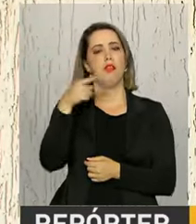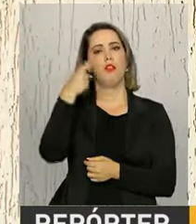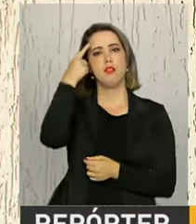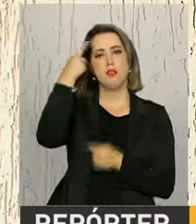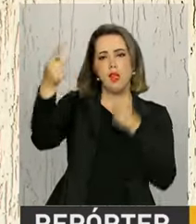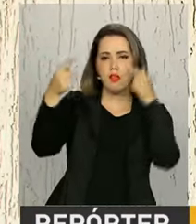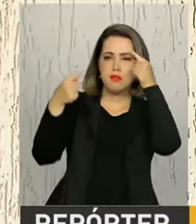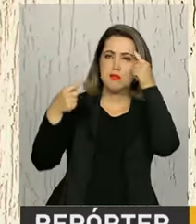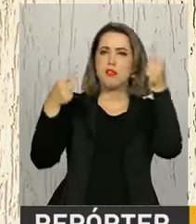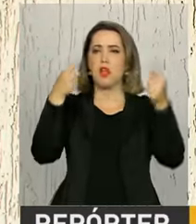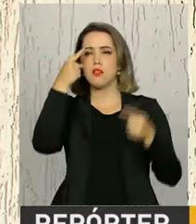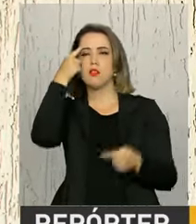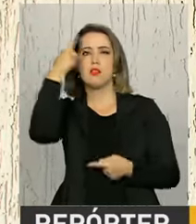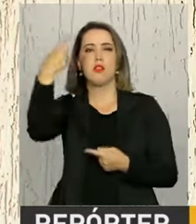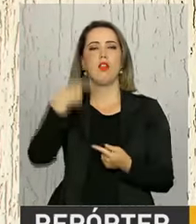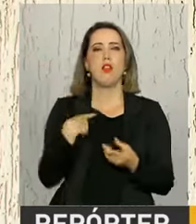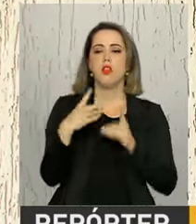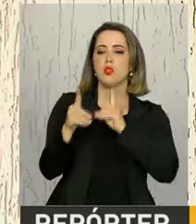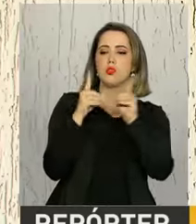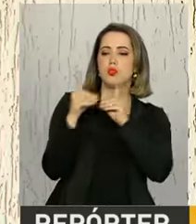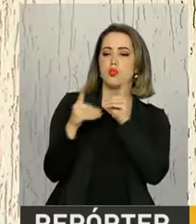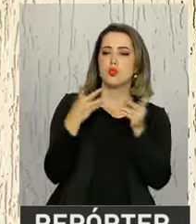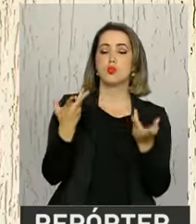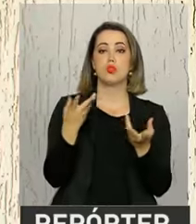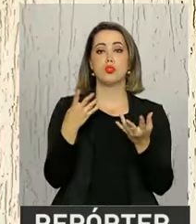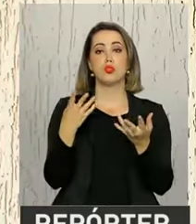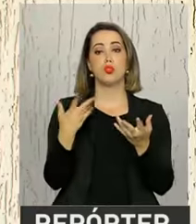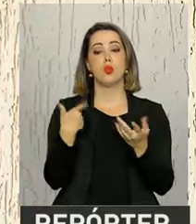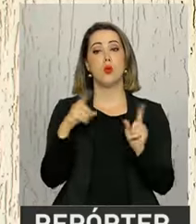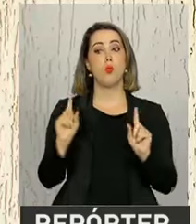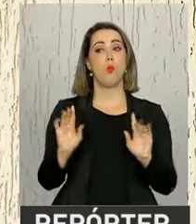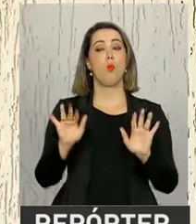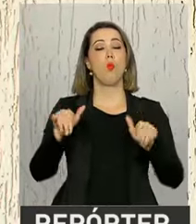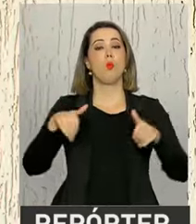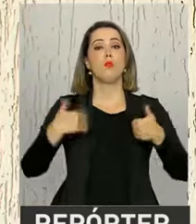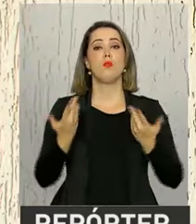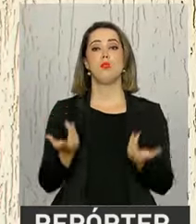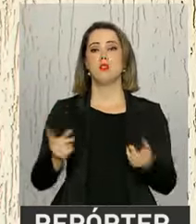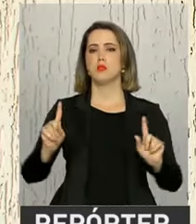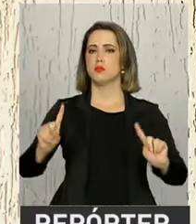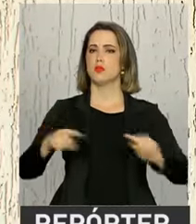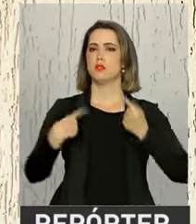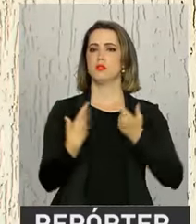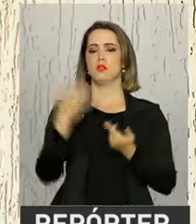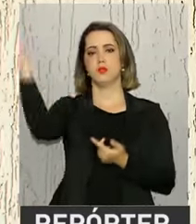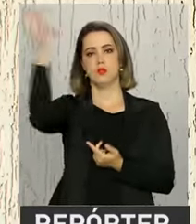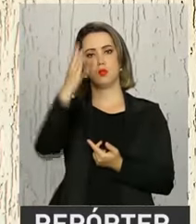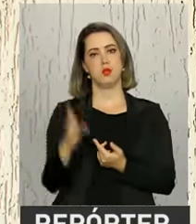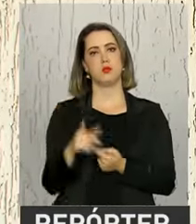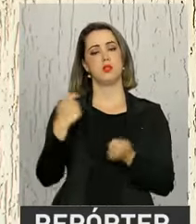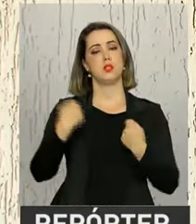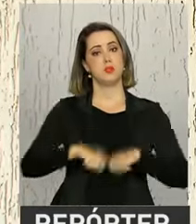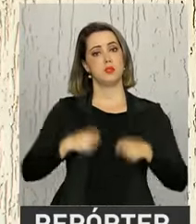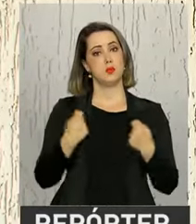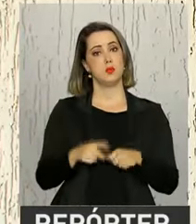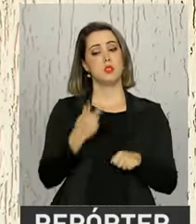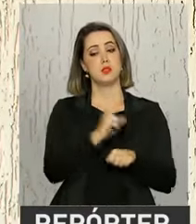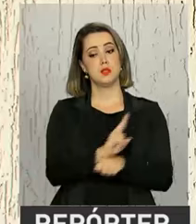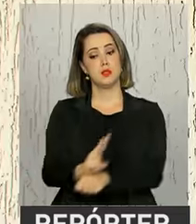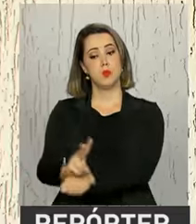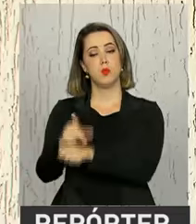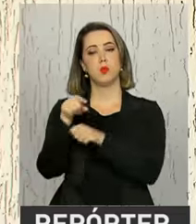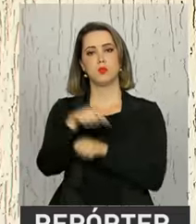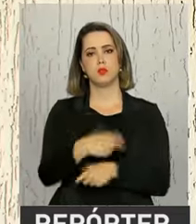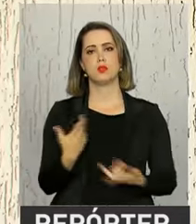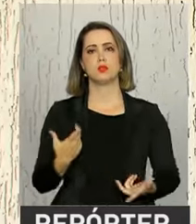democráticas responsáveis responsável os desafios que o brasil precisa encarar própria para proteger e defender